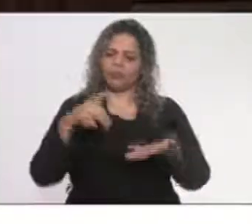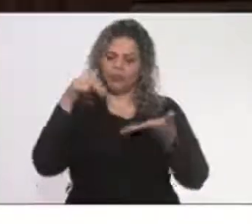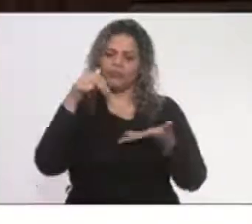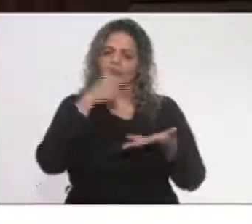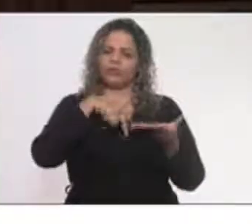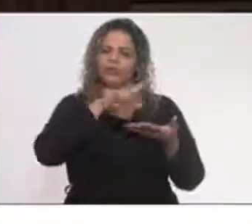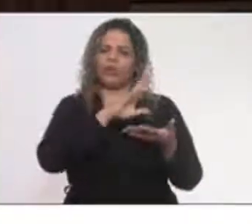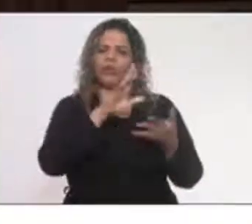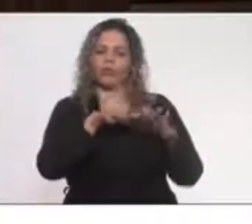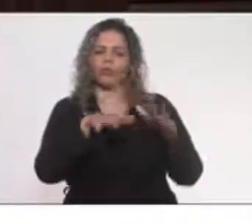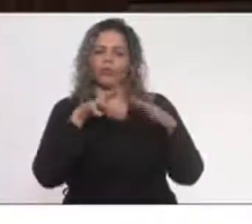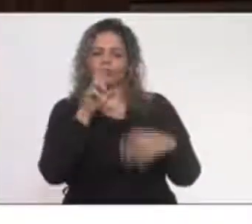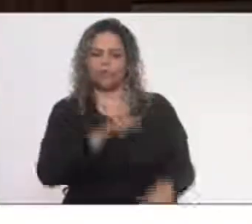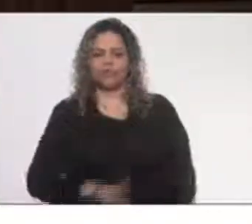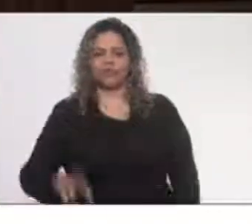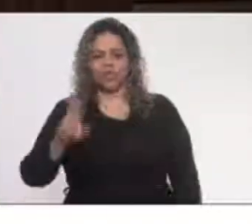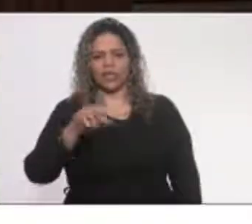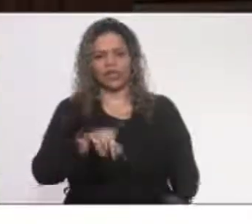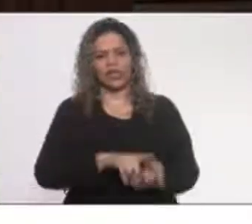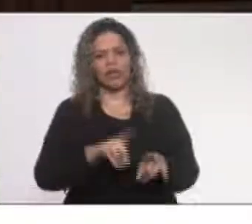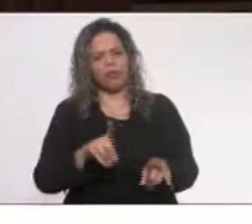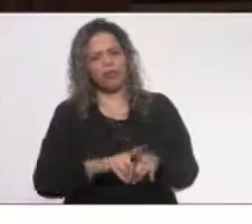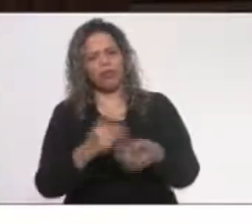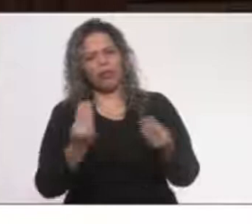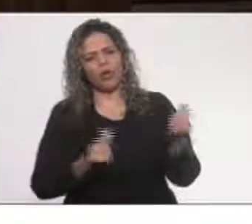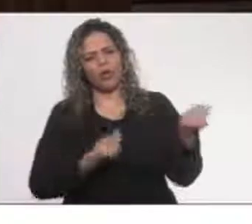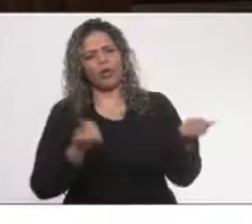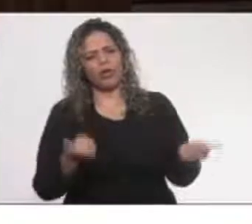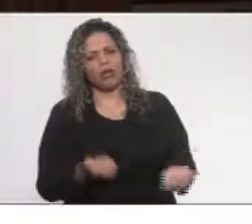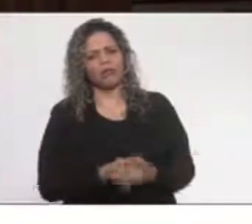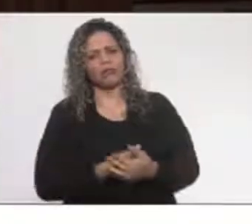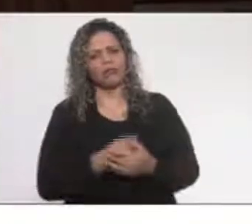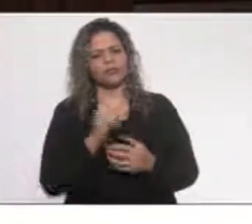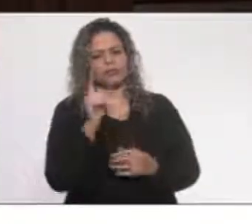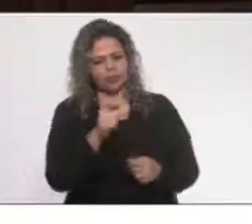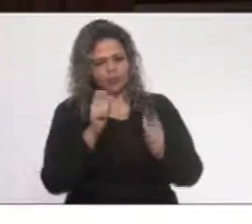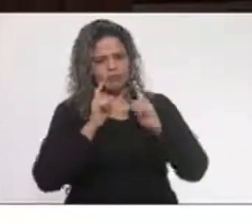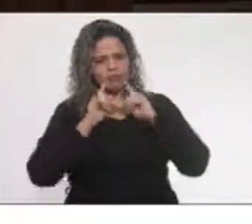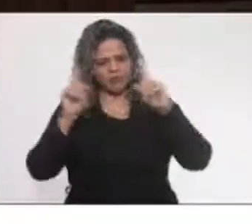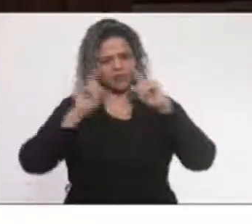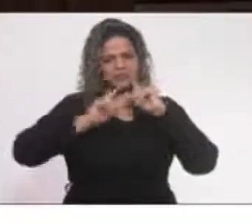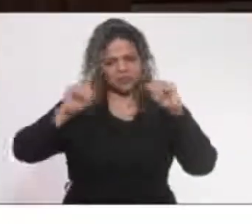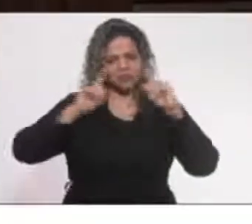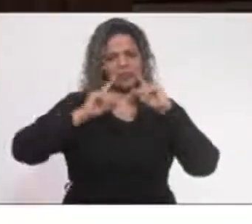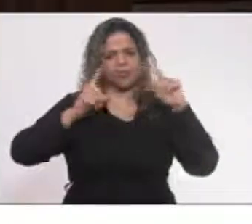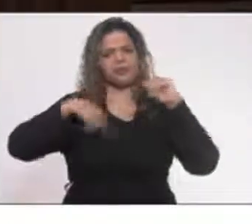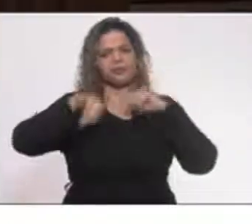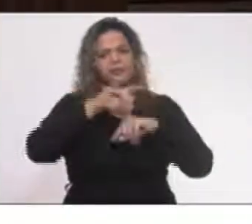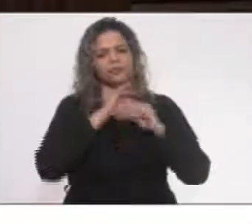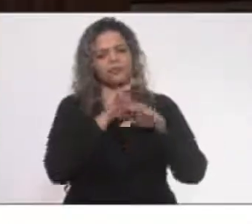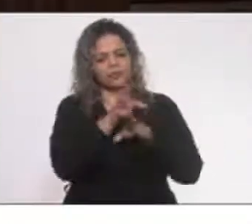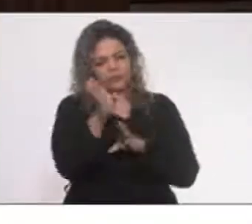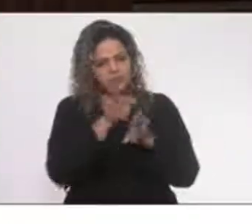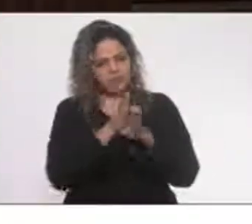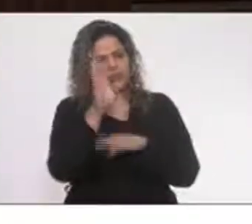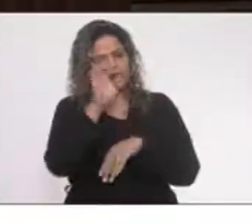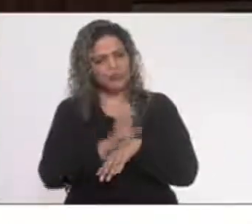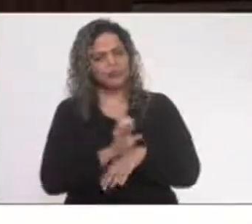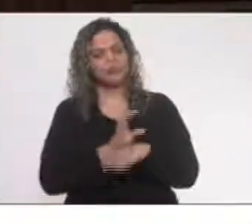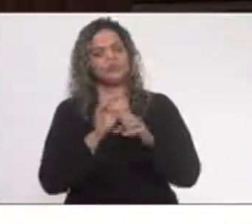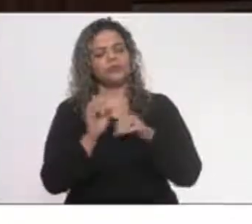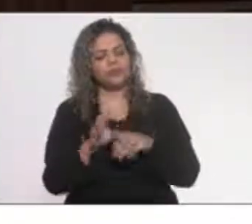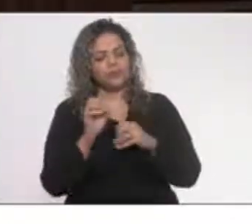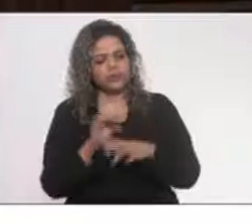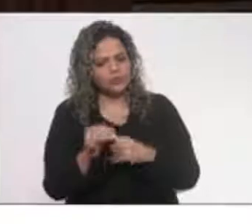dependências de uma universidade foi também, de certa forma, uma manifestação do Conselho Estadual de Educação